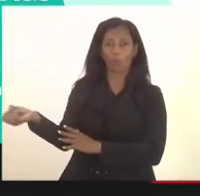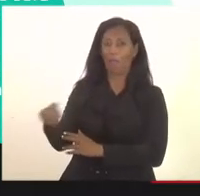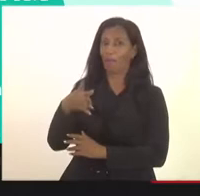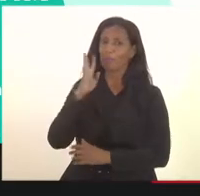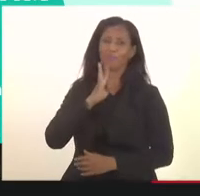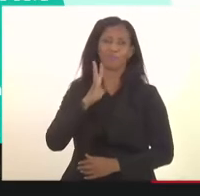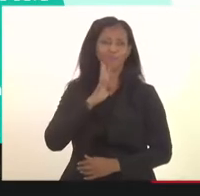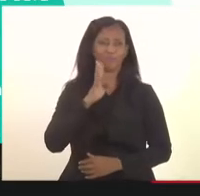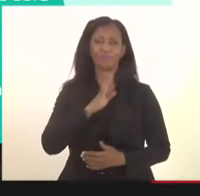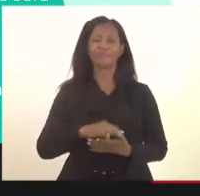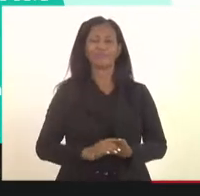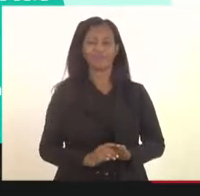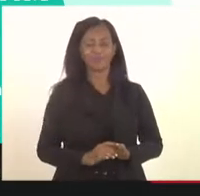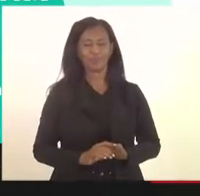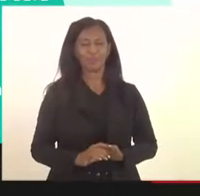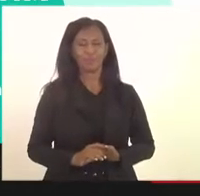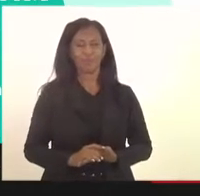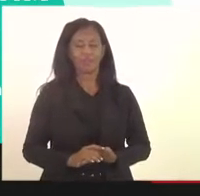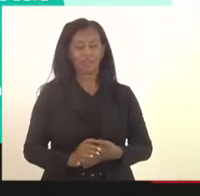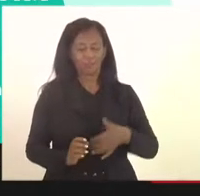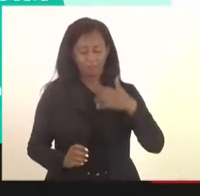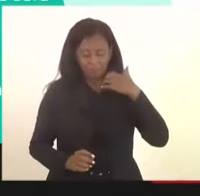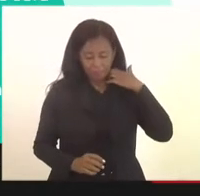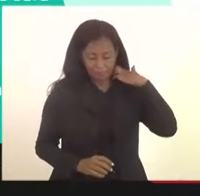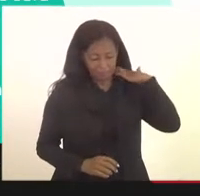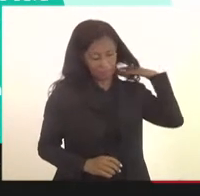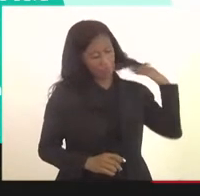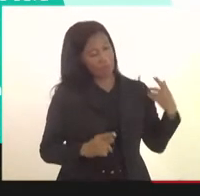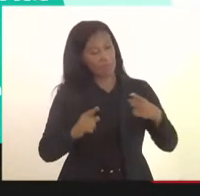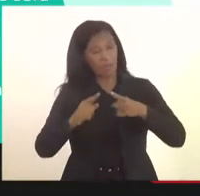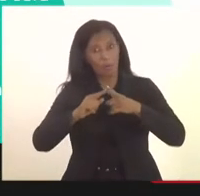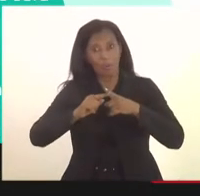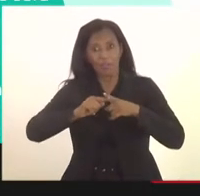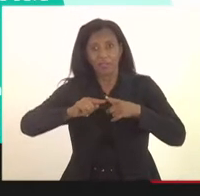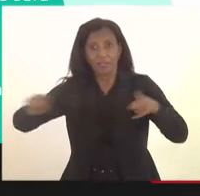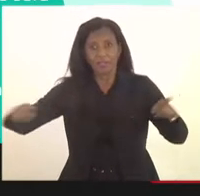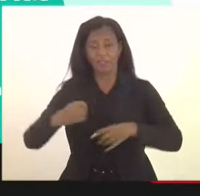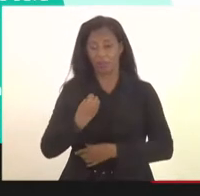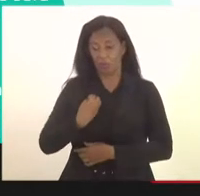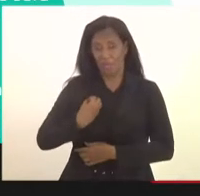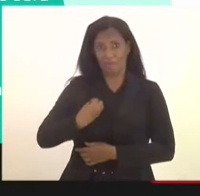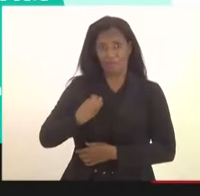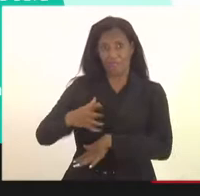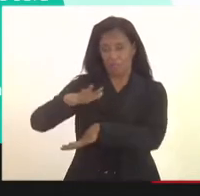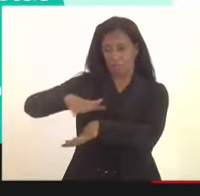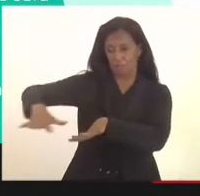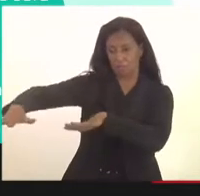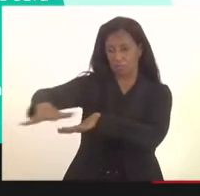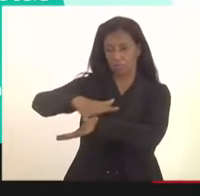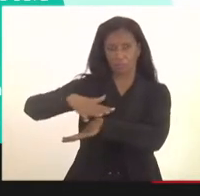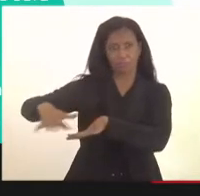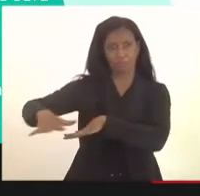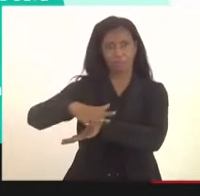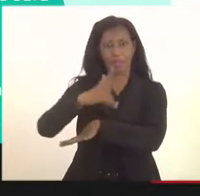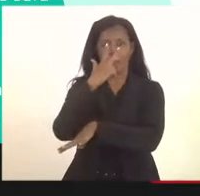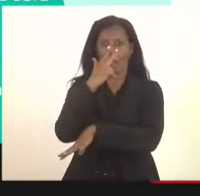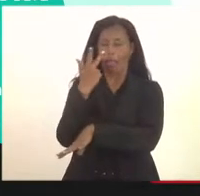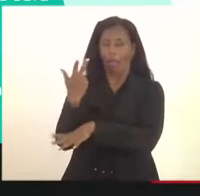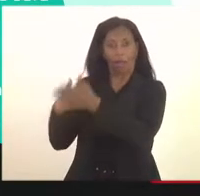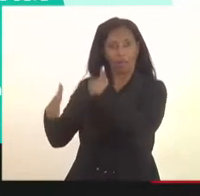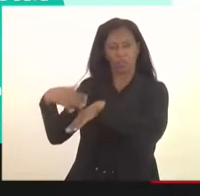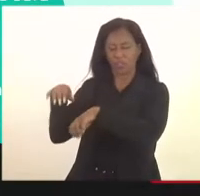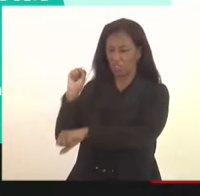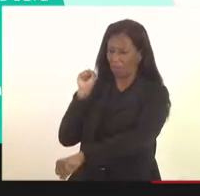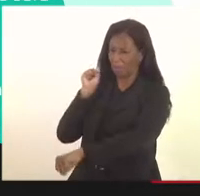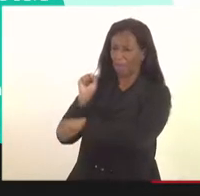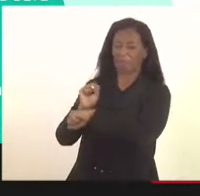legal, porque é uma, vamos dizer assim, é uma extensão da vida útil de um campo que já tinha, vamos dizer assim, encerrado suas